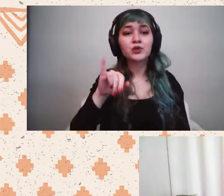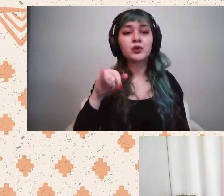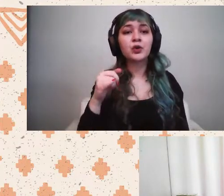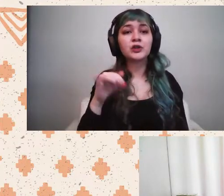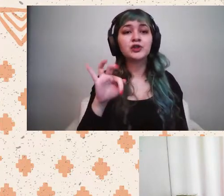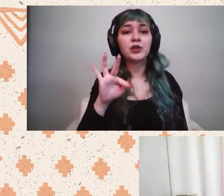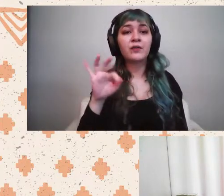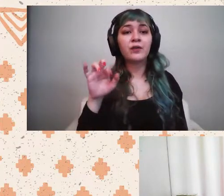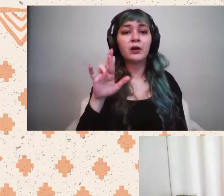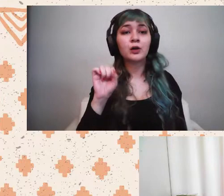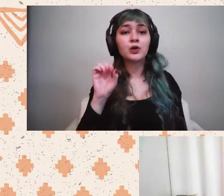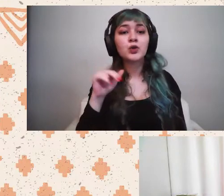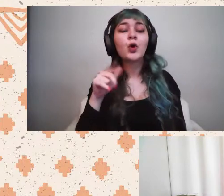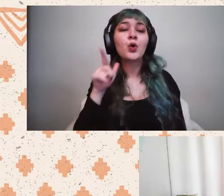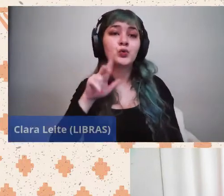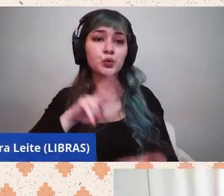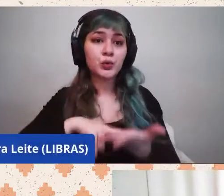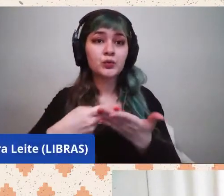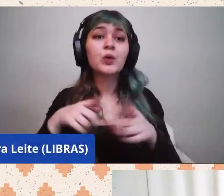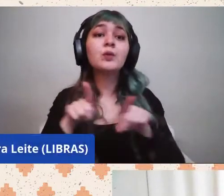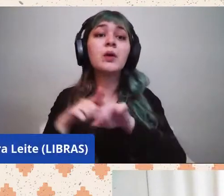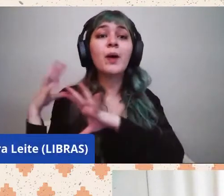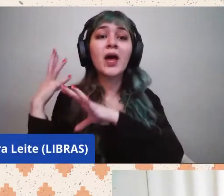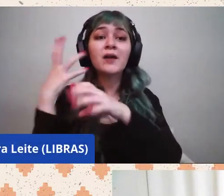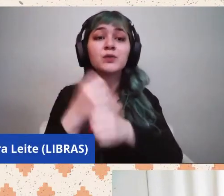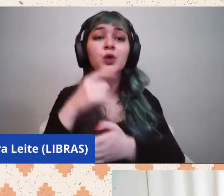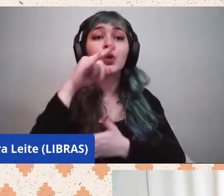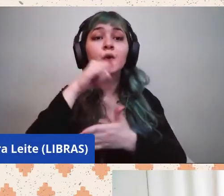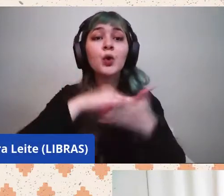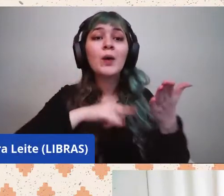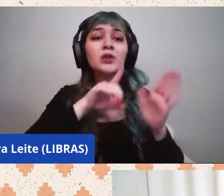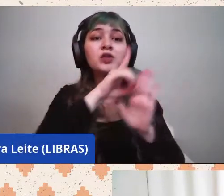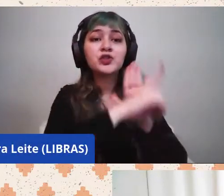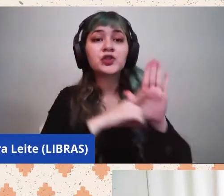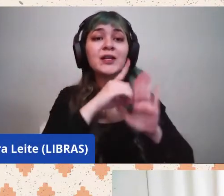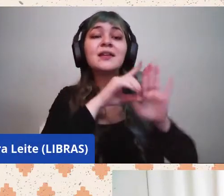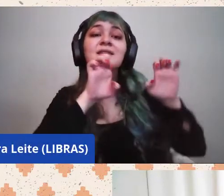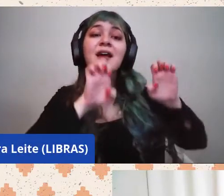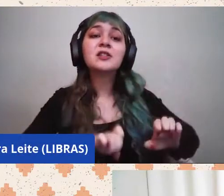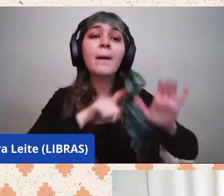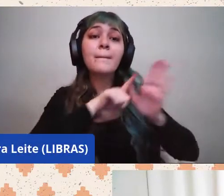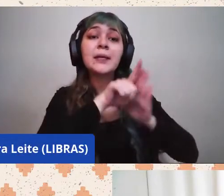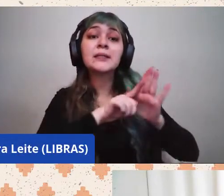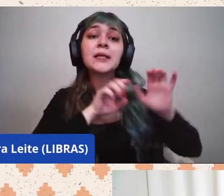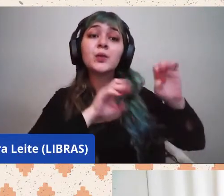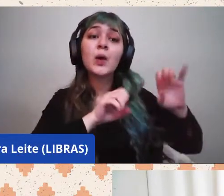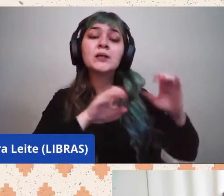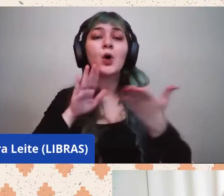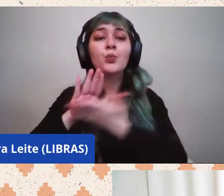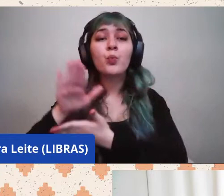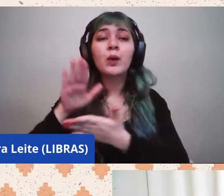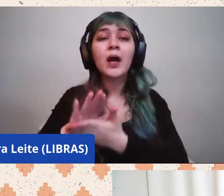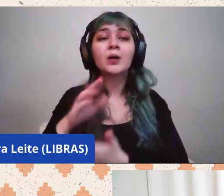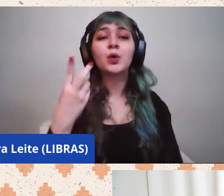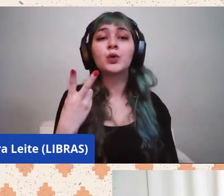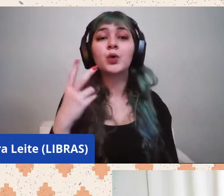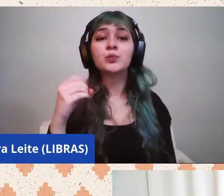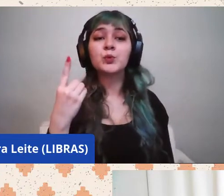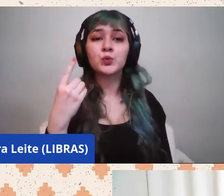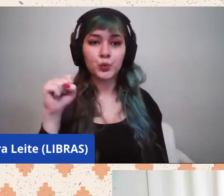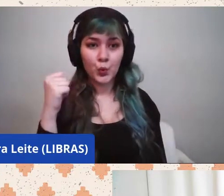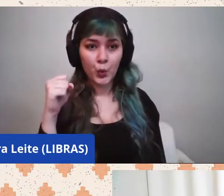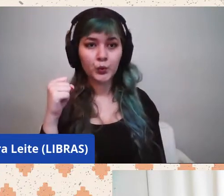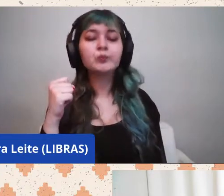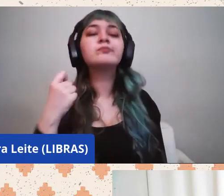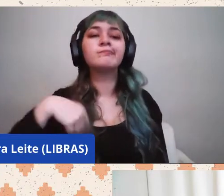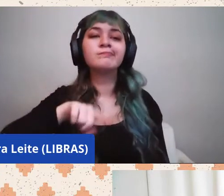a tradução, e foi revisora do documento Diretrizes Éticas para a Pesquisa em Educação, publicado em 2018. A gente